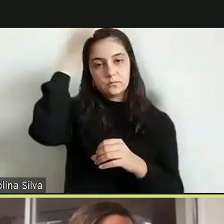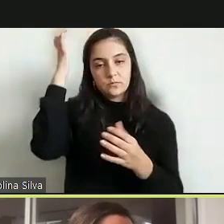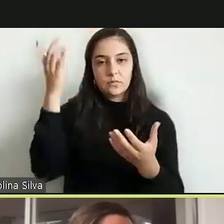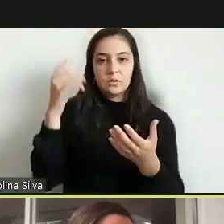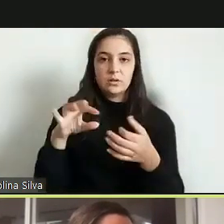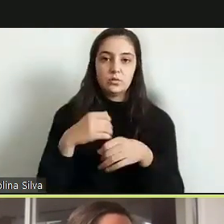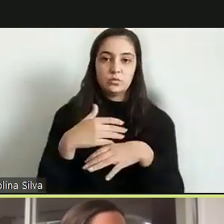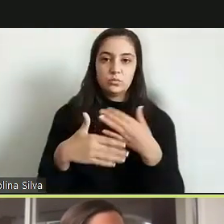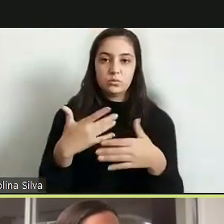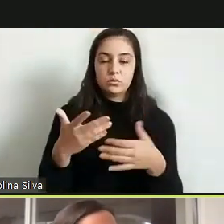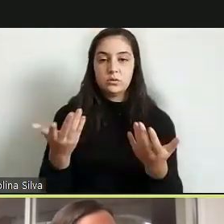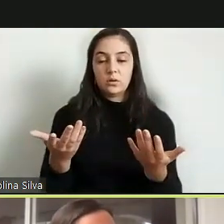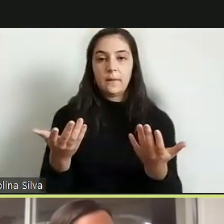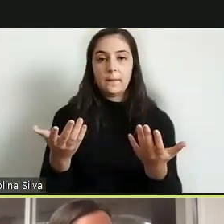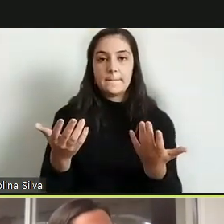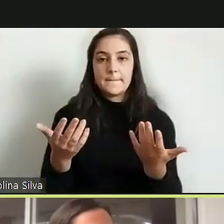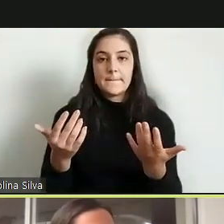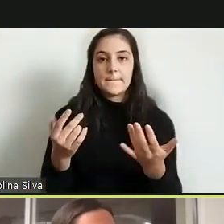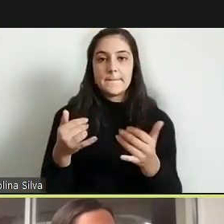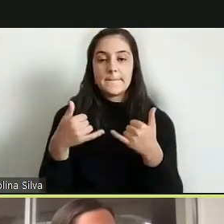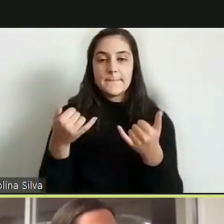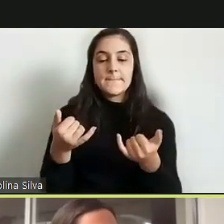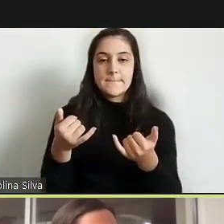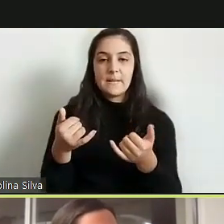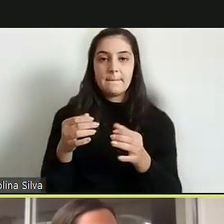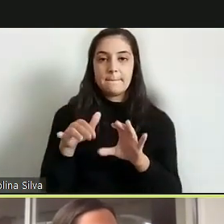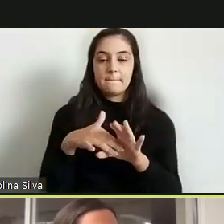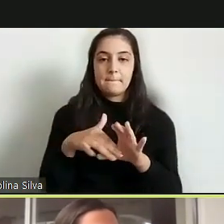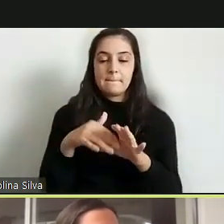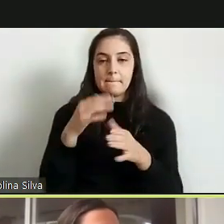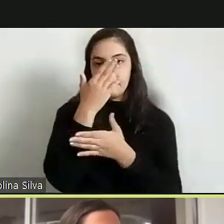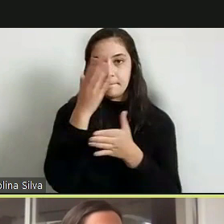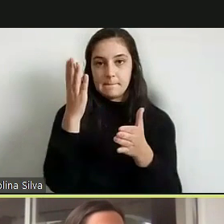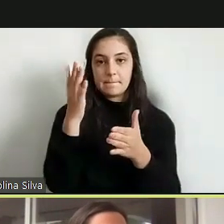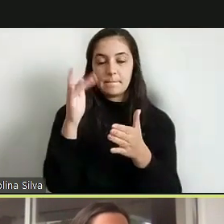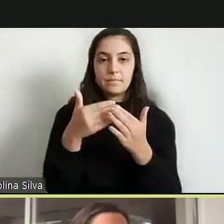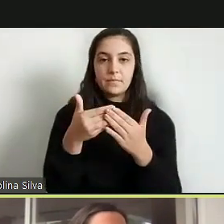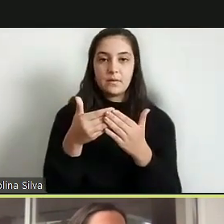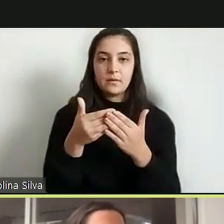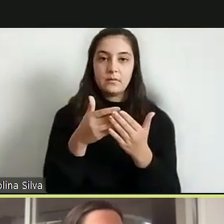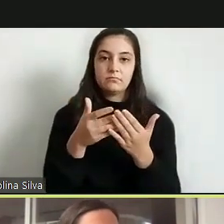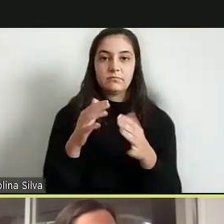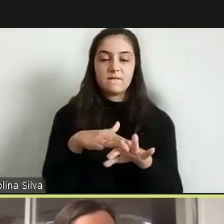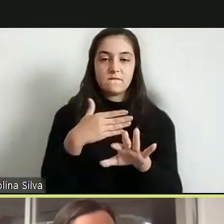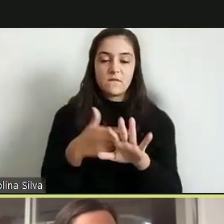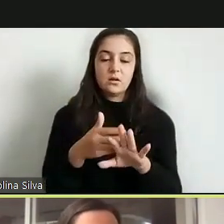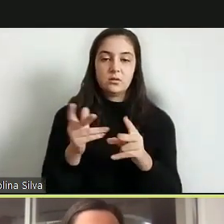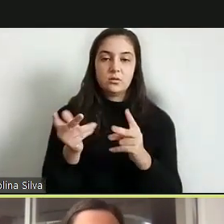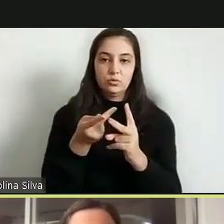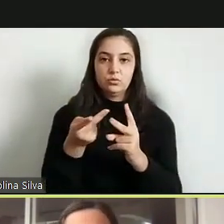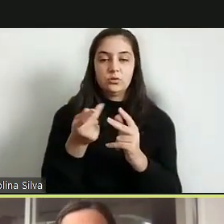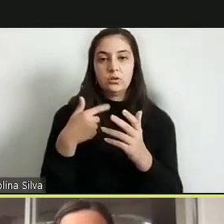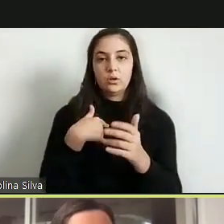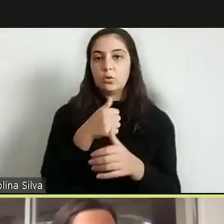nesses processos. E depois uma outra frase, que é: a participação e a democracia reforçam-se mutuamente. E com esta